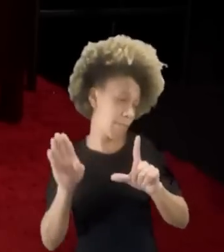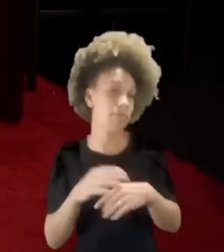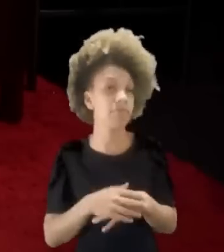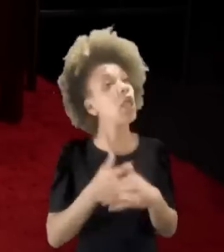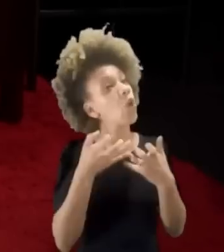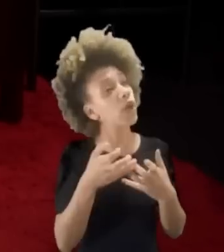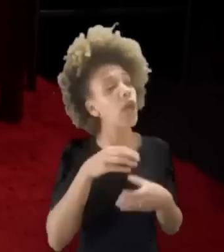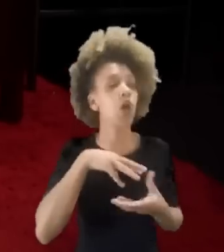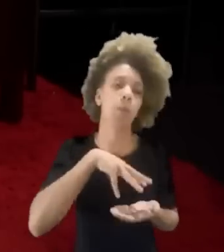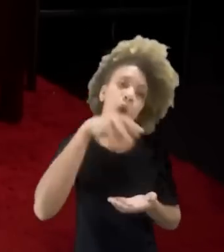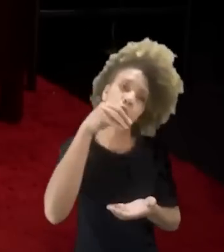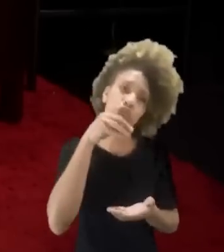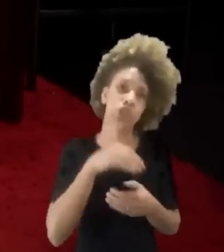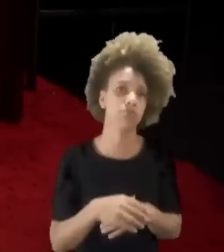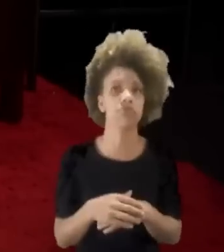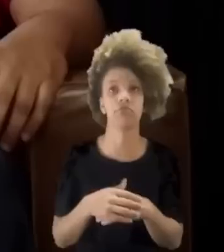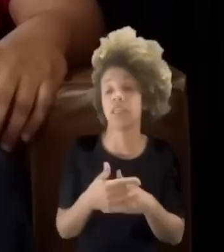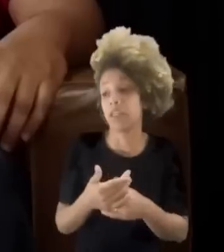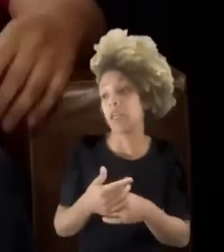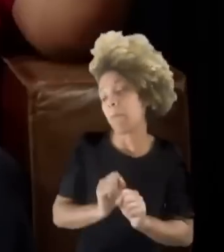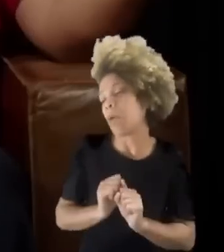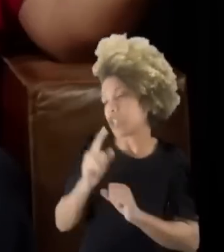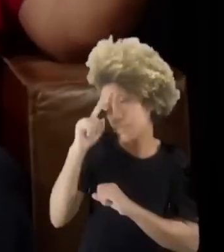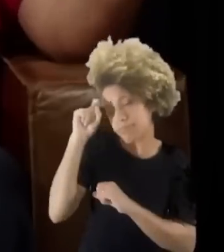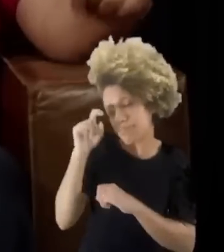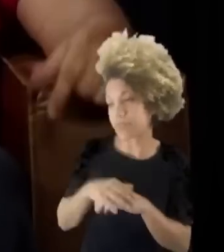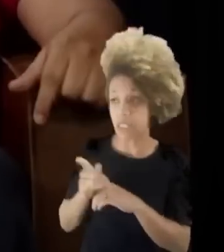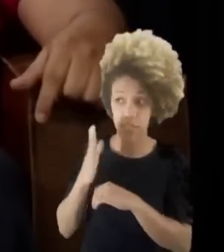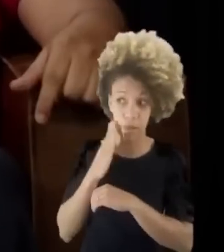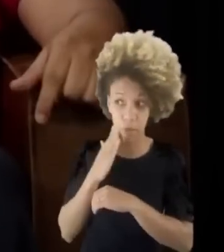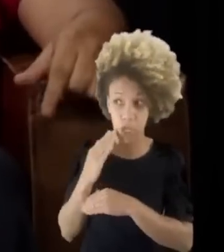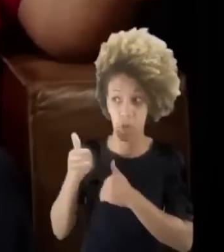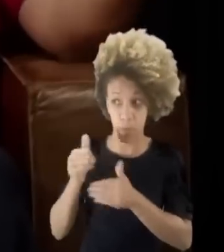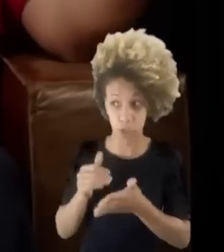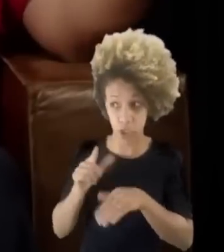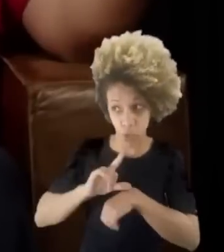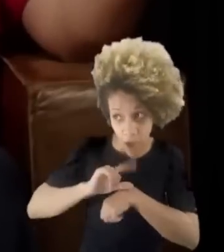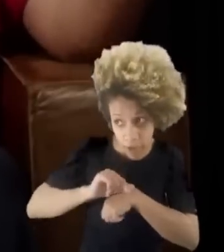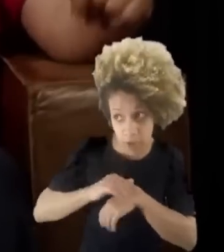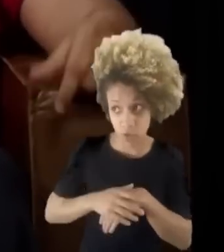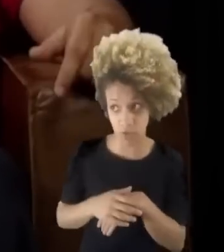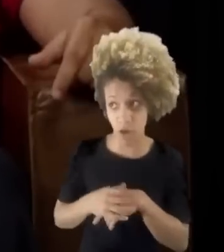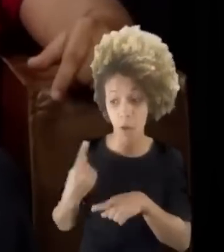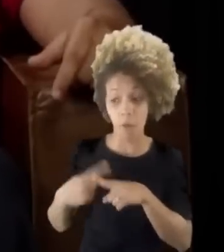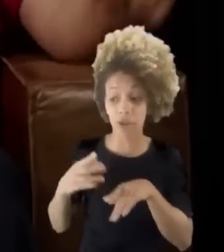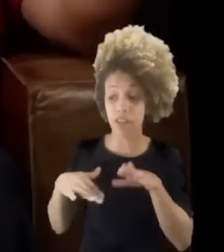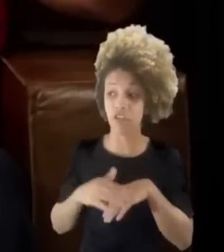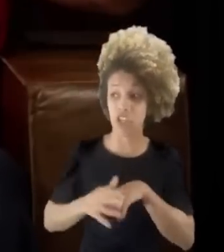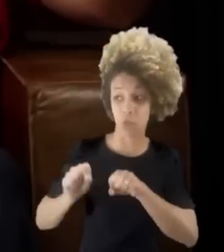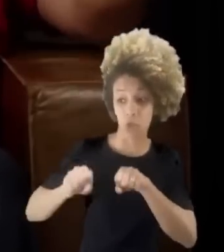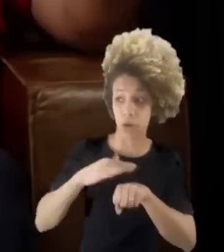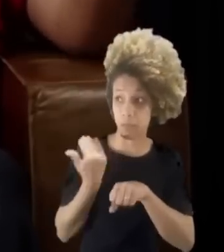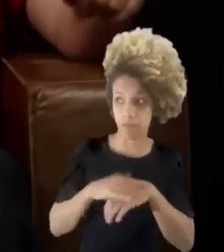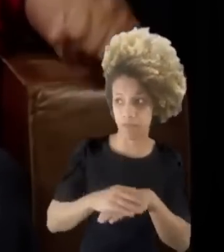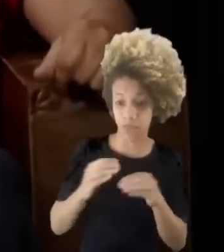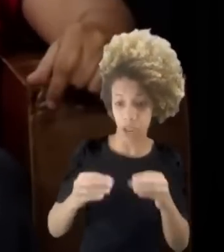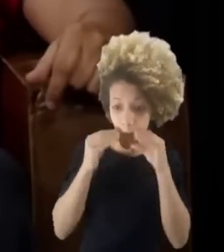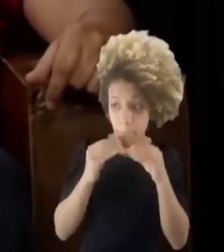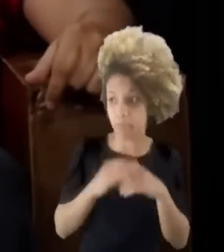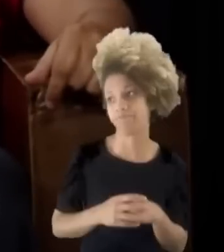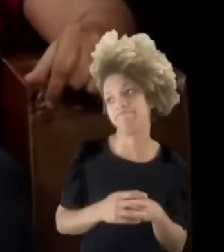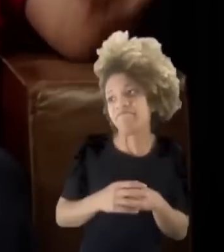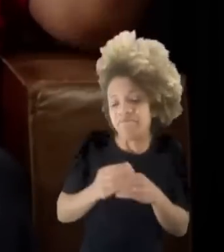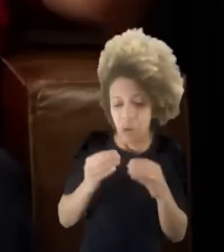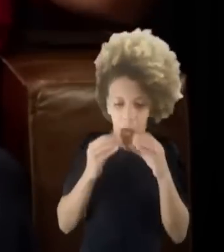ligar e falou quero uma coxinha aqui velho ou eu posso virar para o Maurício e falar assim sabe porque que o seu pedido atrasou Talvez o motoboy morreu aí seu hambúrguer azeda na sua boca